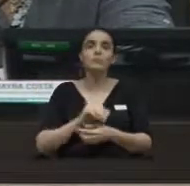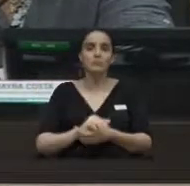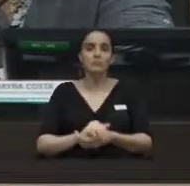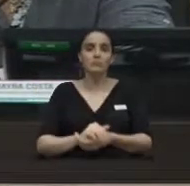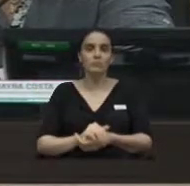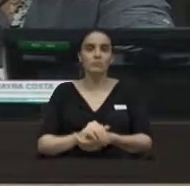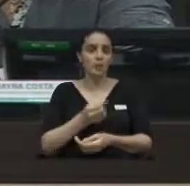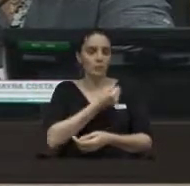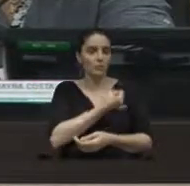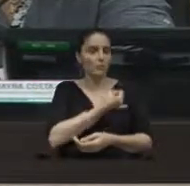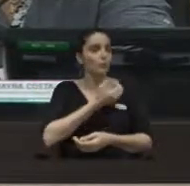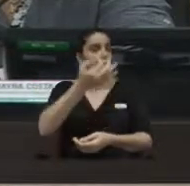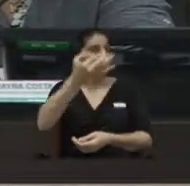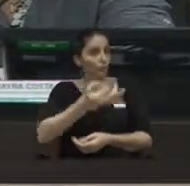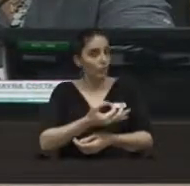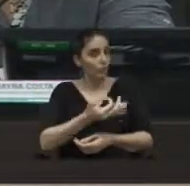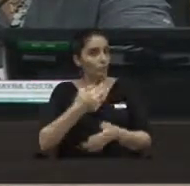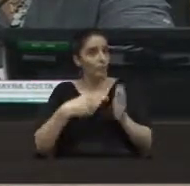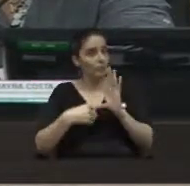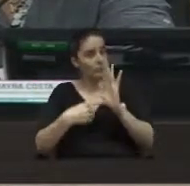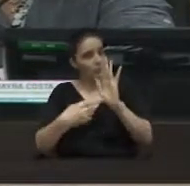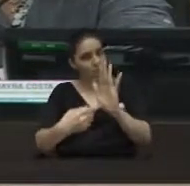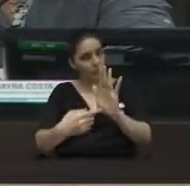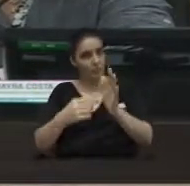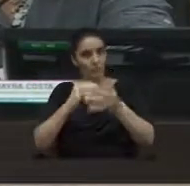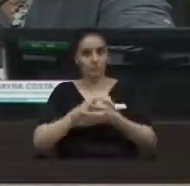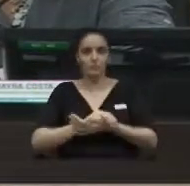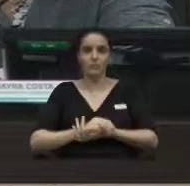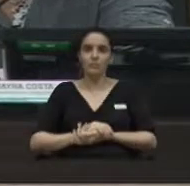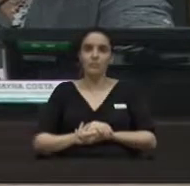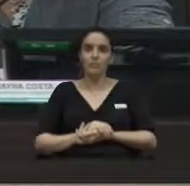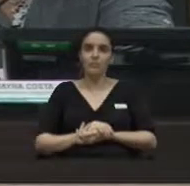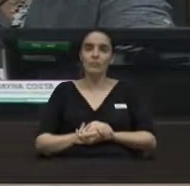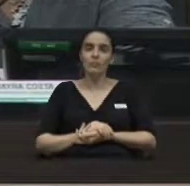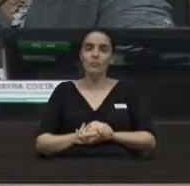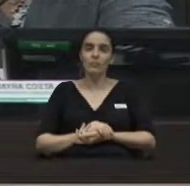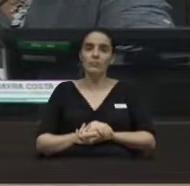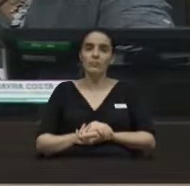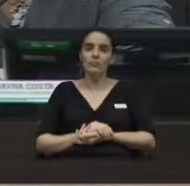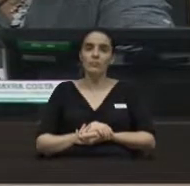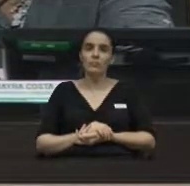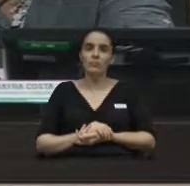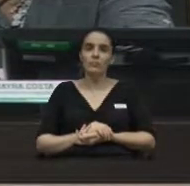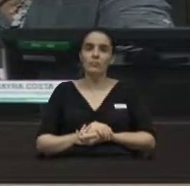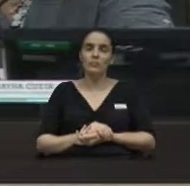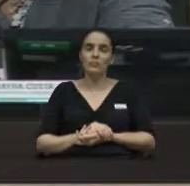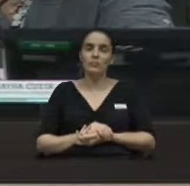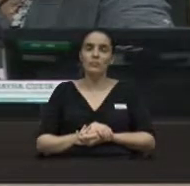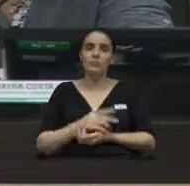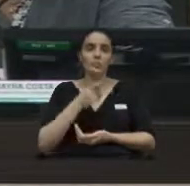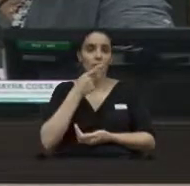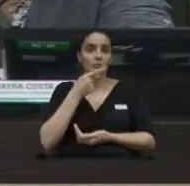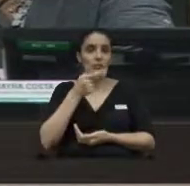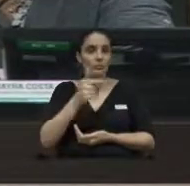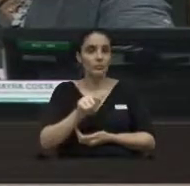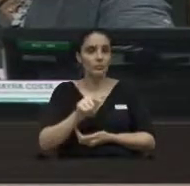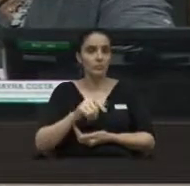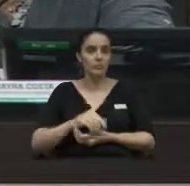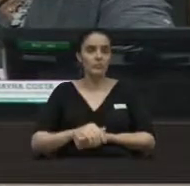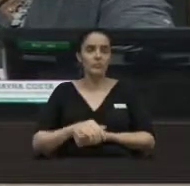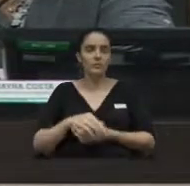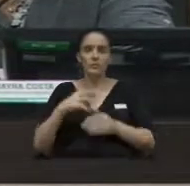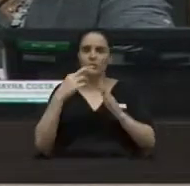mais real, não é? É nesse sentido. Então, e voltar a insistir que nós estamos estabelecendo uma